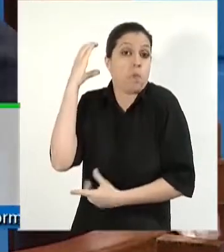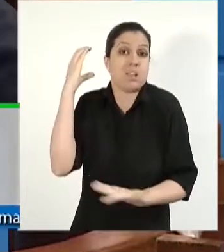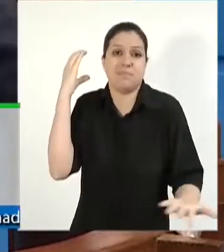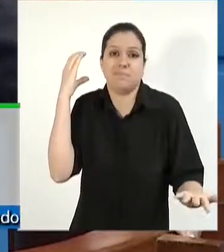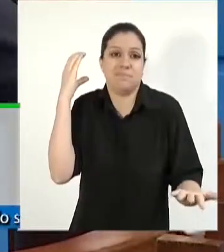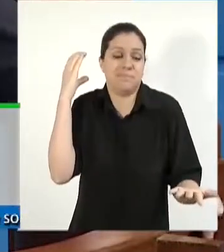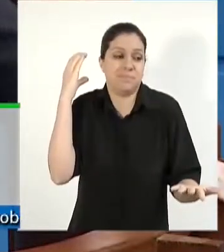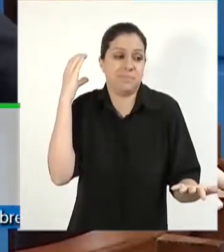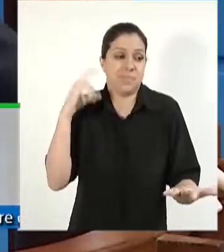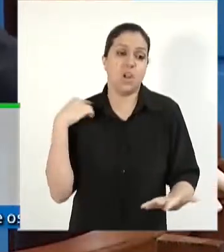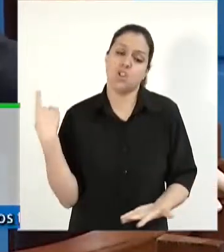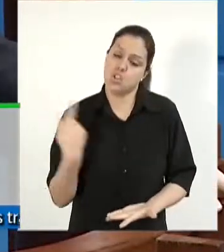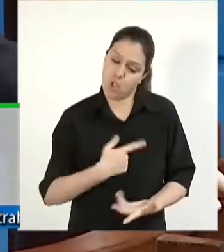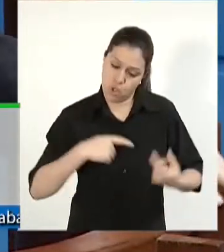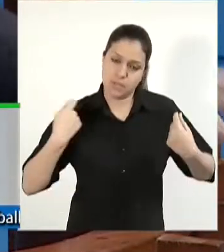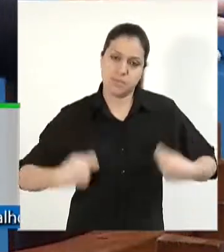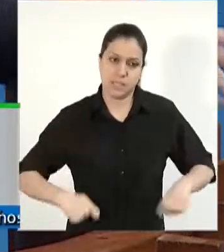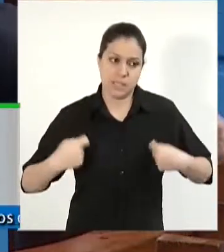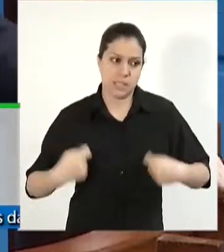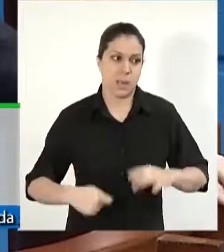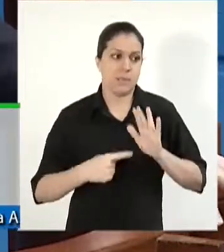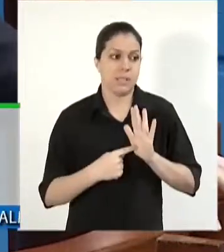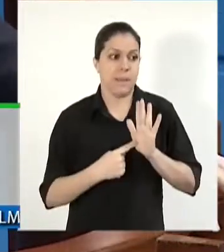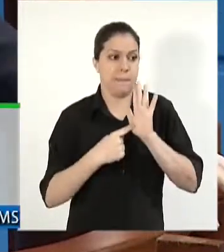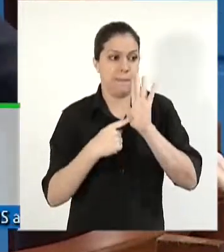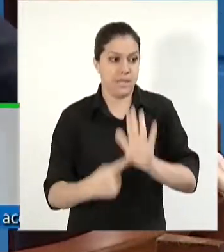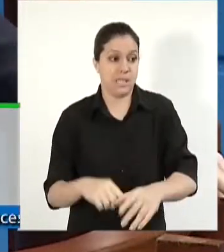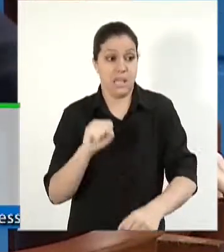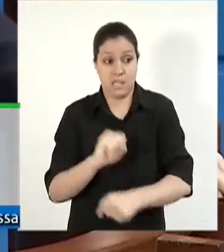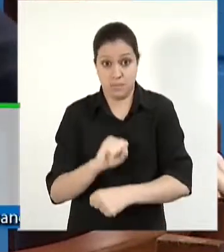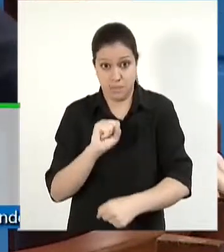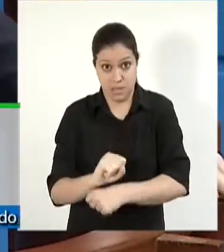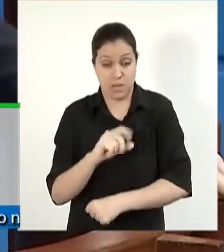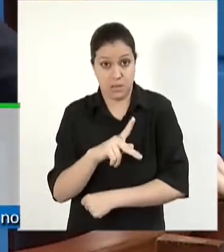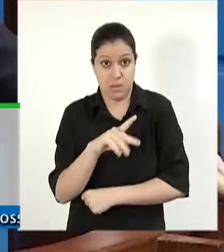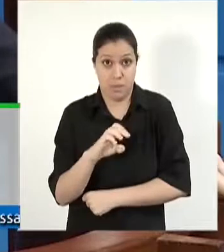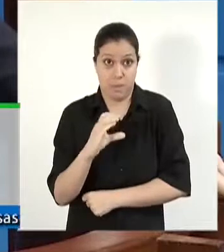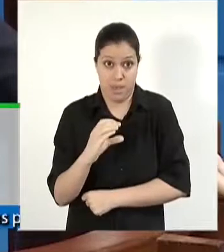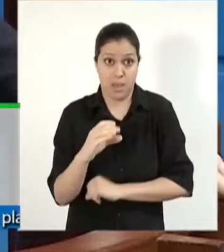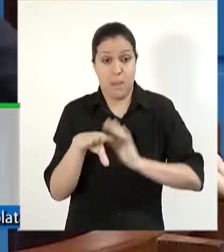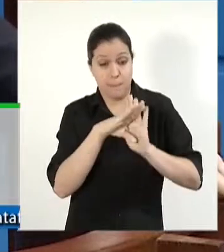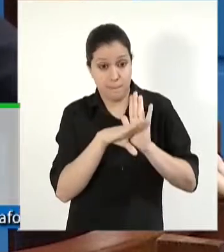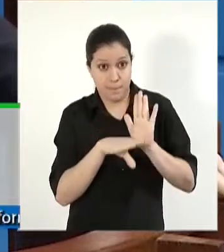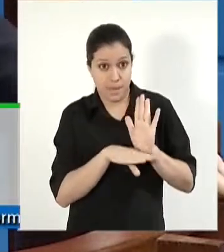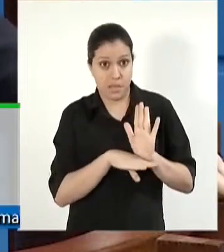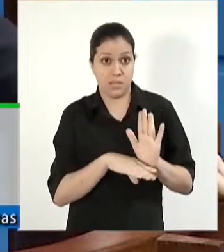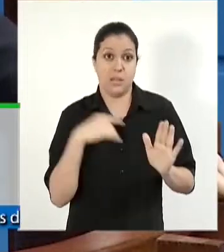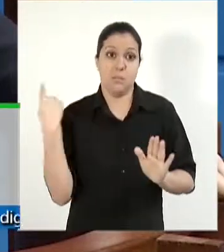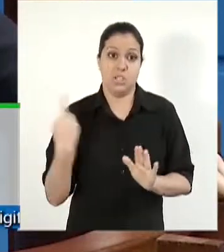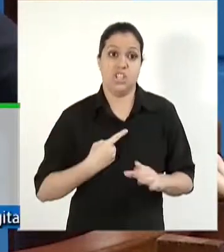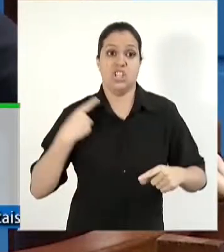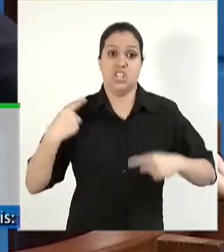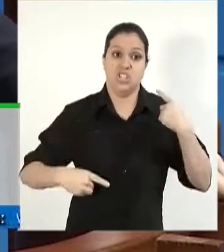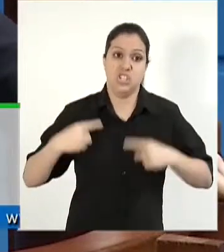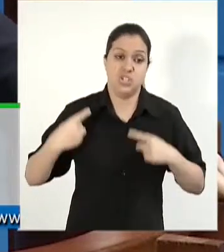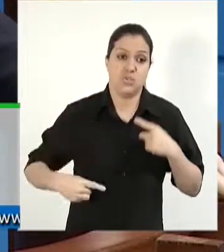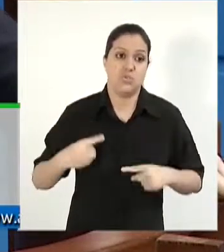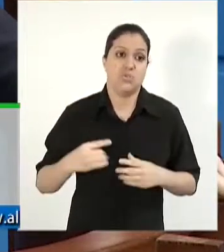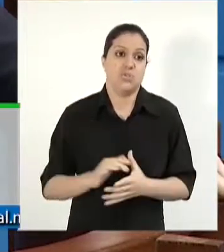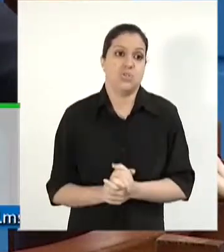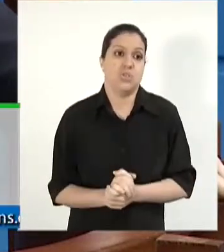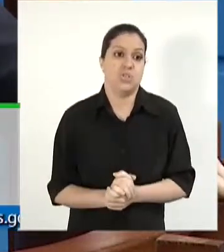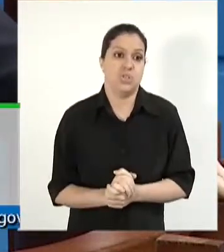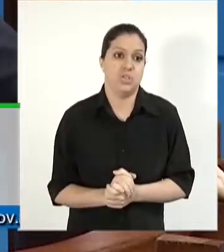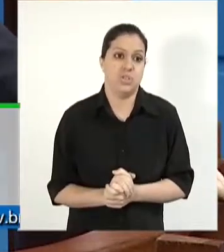Então, vamos apresentar aqui, eu estava esperando a PEC ser pautada, para discutirmos e coletarmos alterações